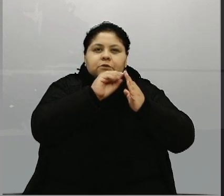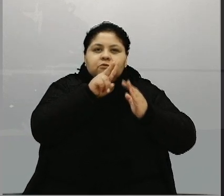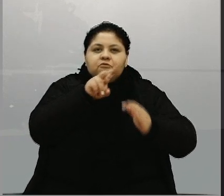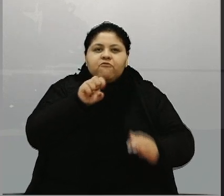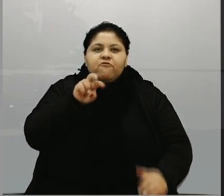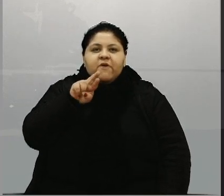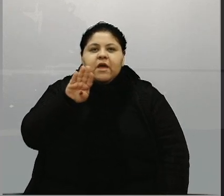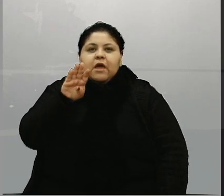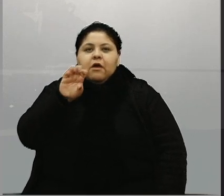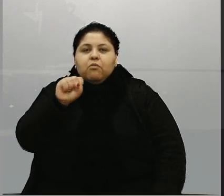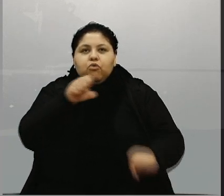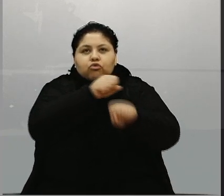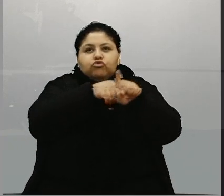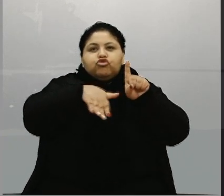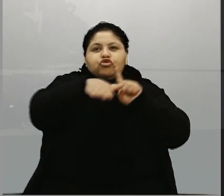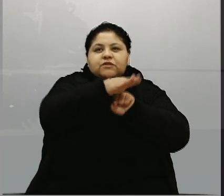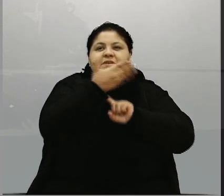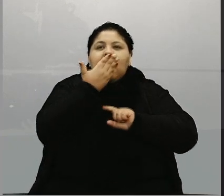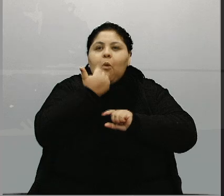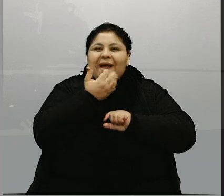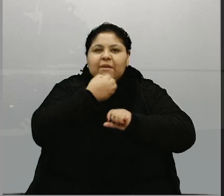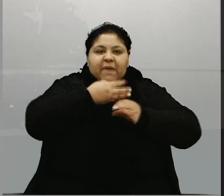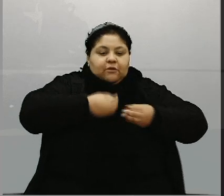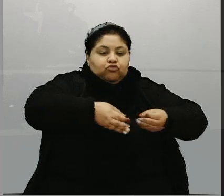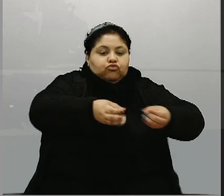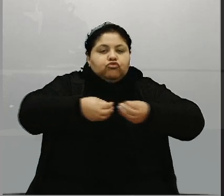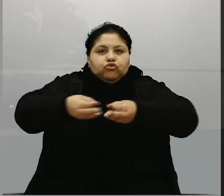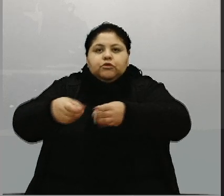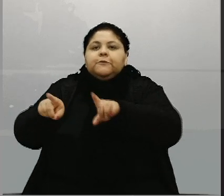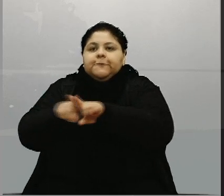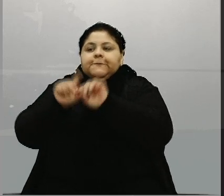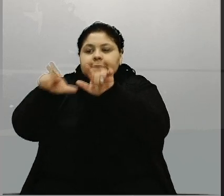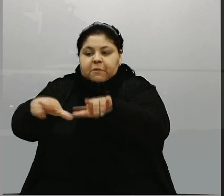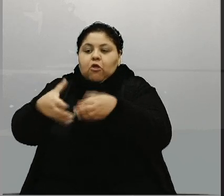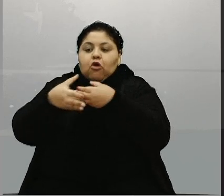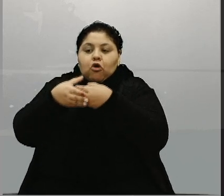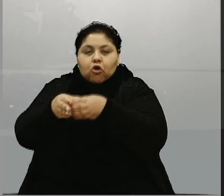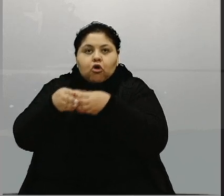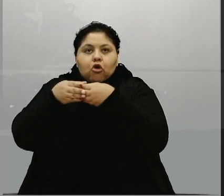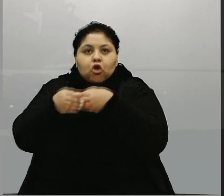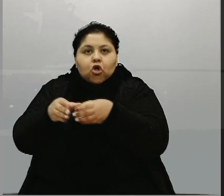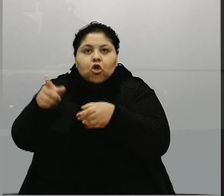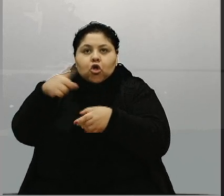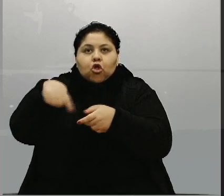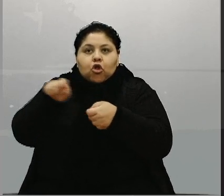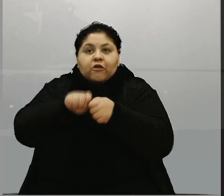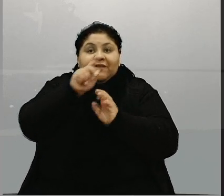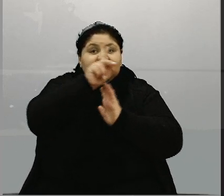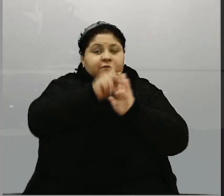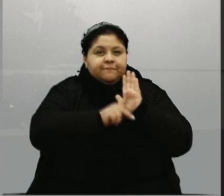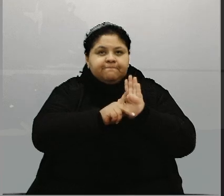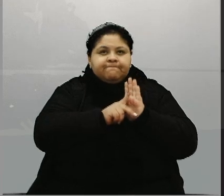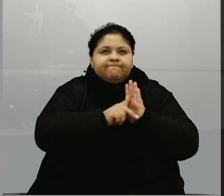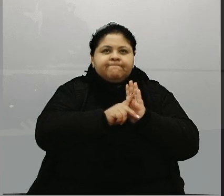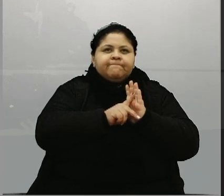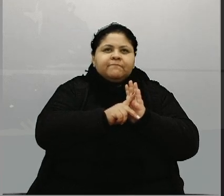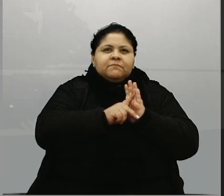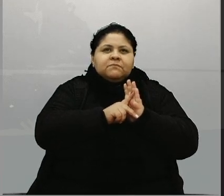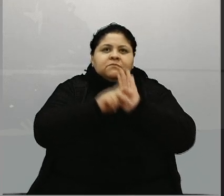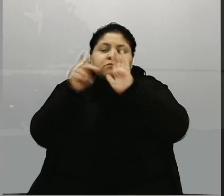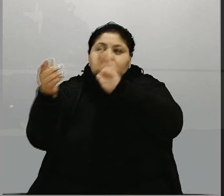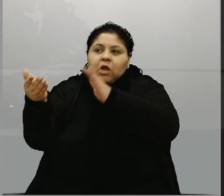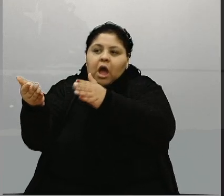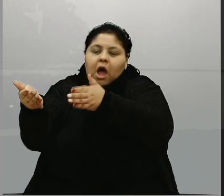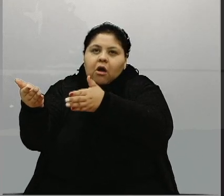distribuição, teremos também um espaço de convivência onde nós realizaremos os projetos, né, e onde nós